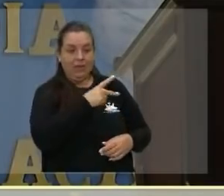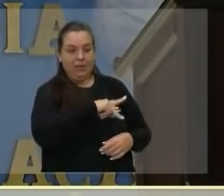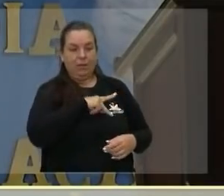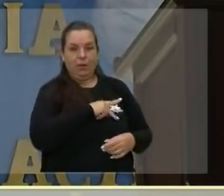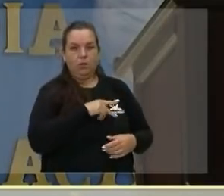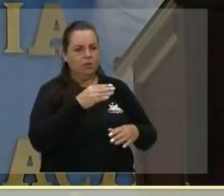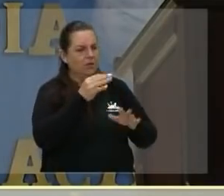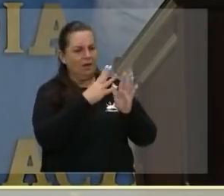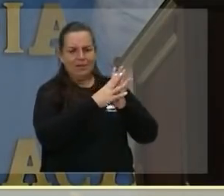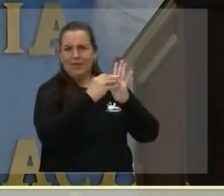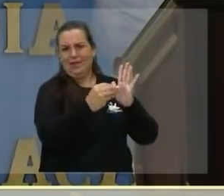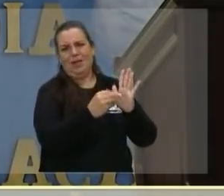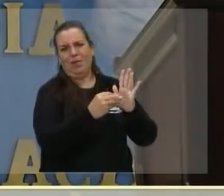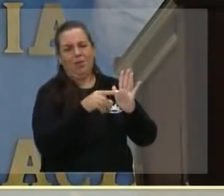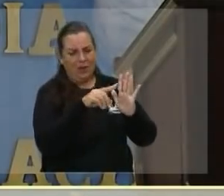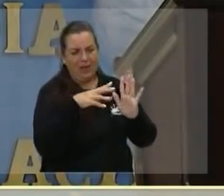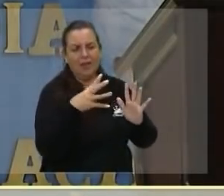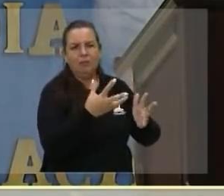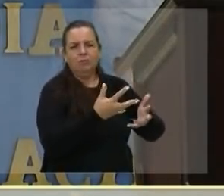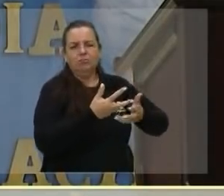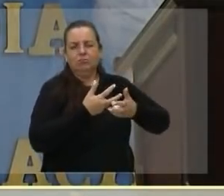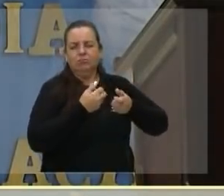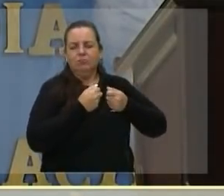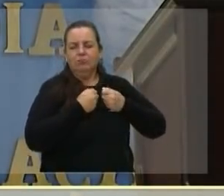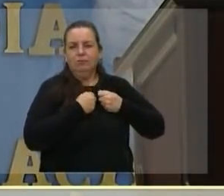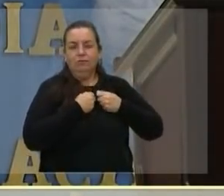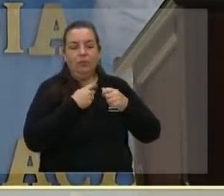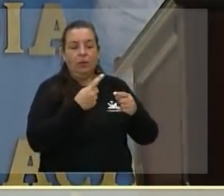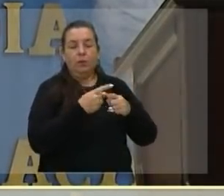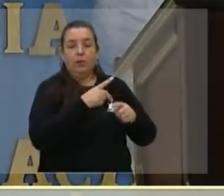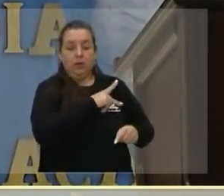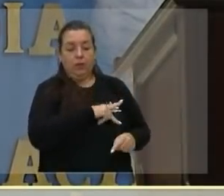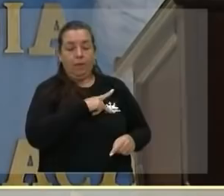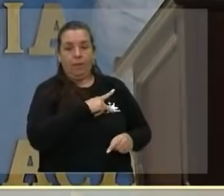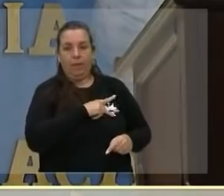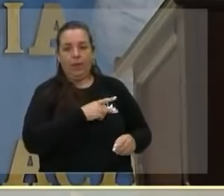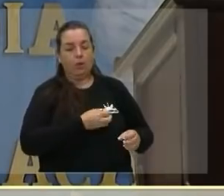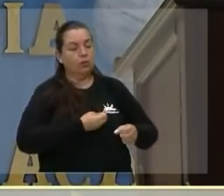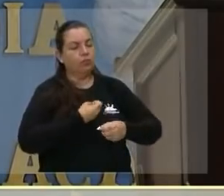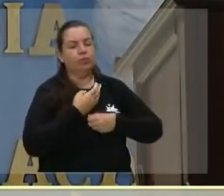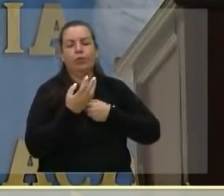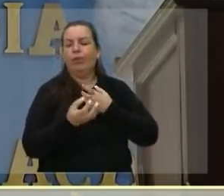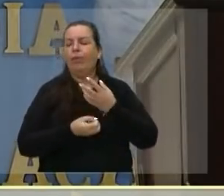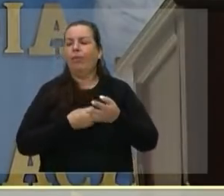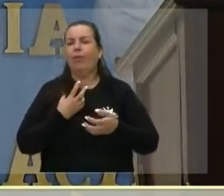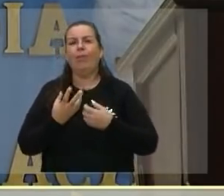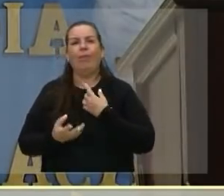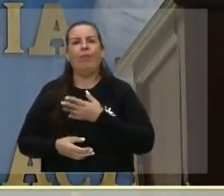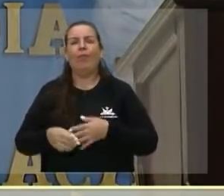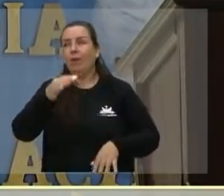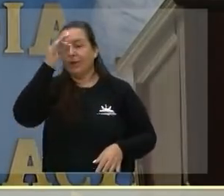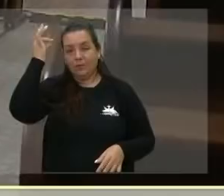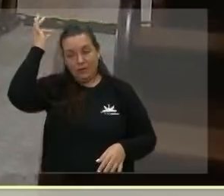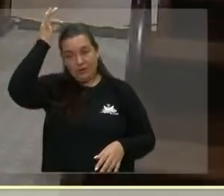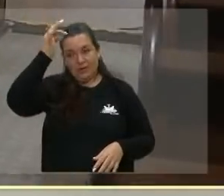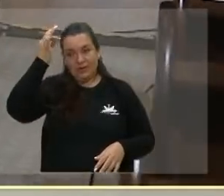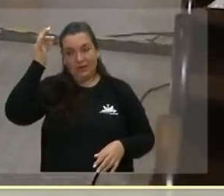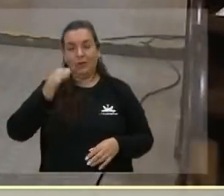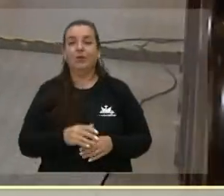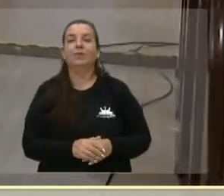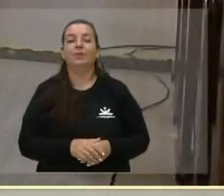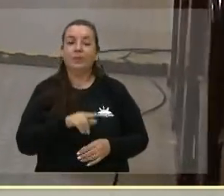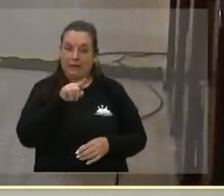paulo é porque paulo transpirava por todos os poros o espírito santo